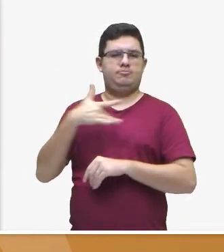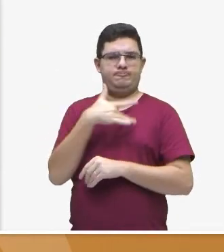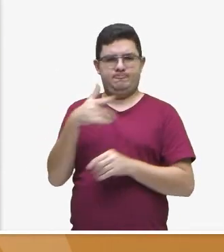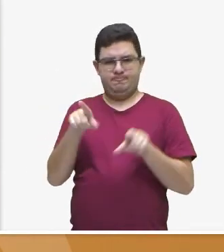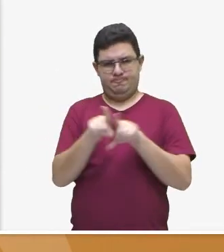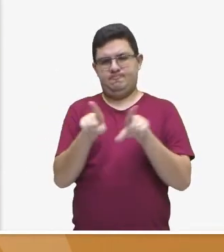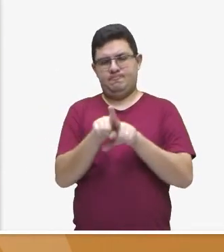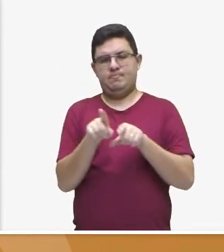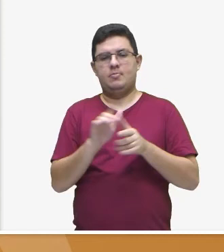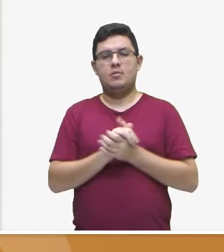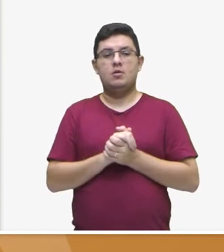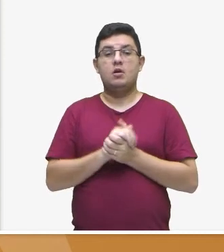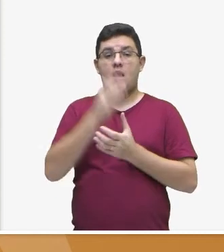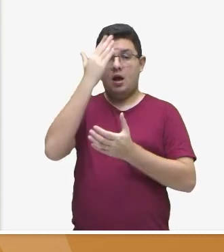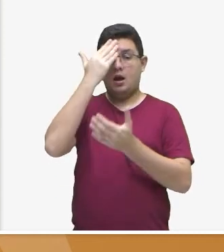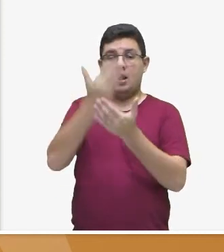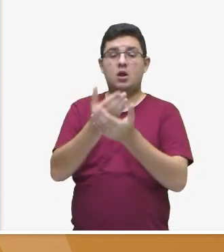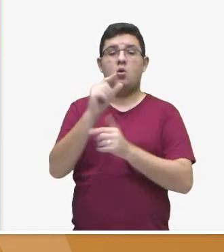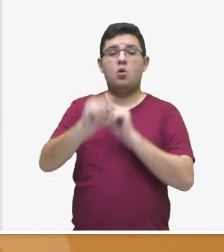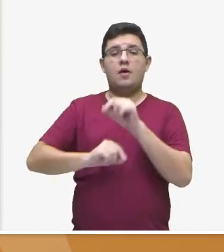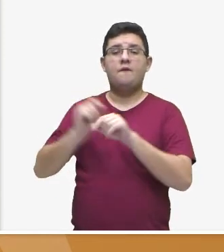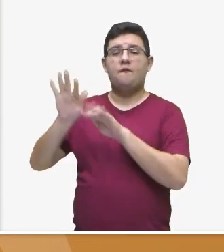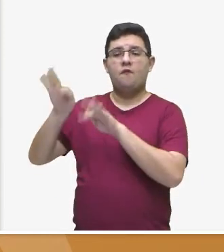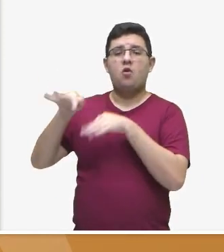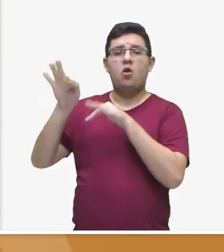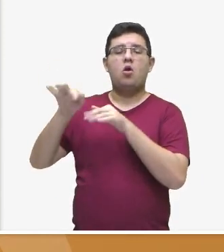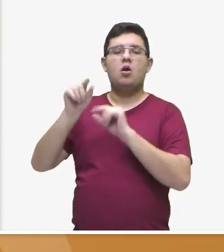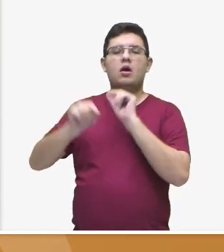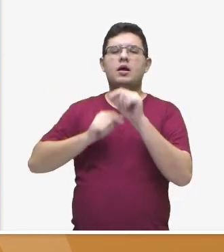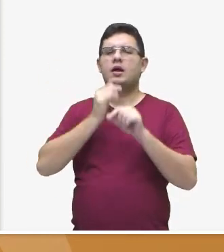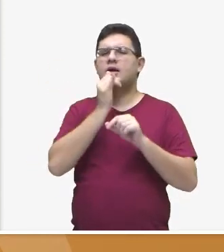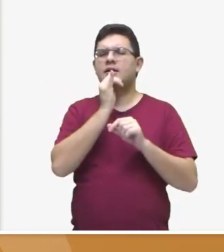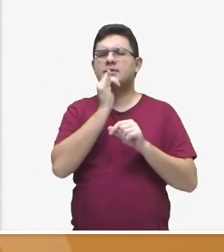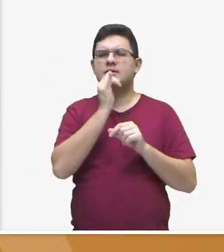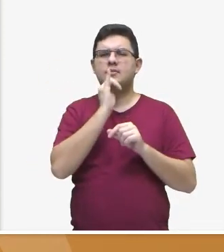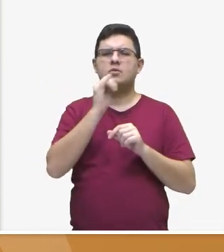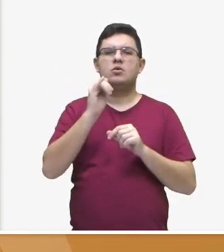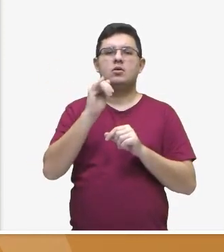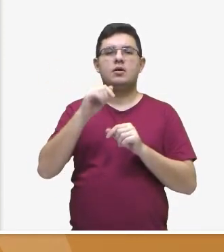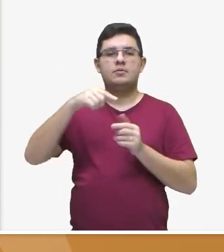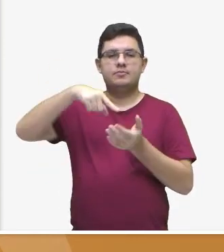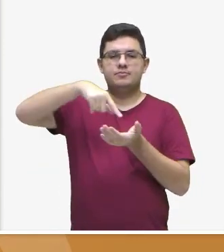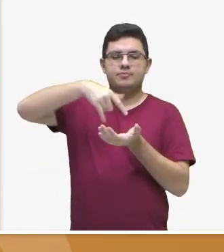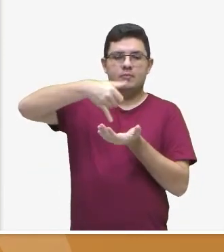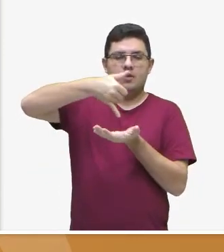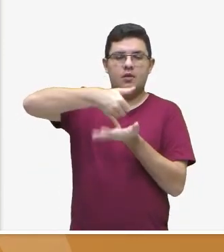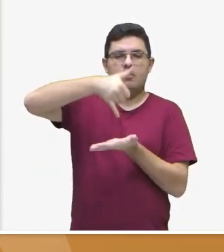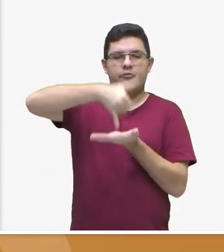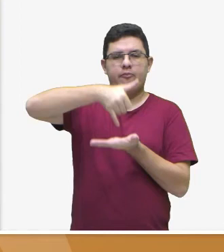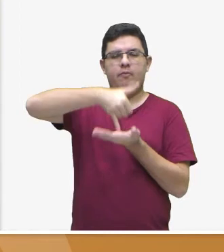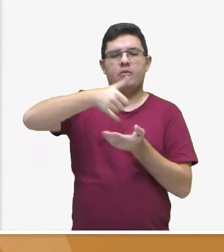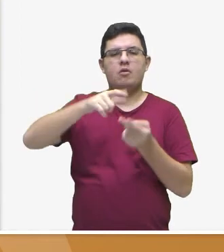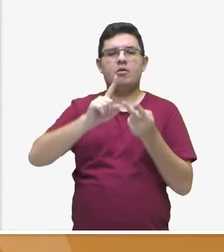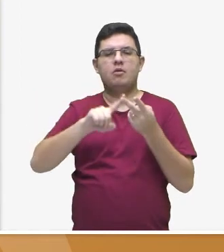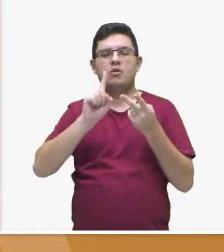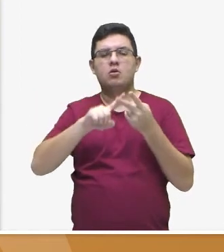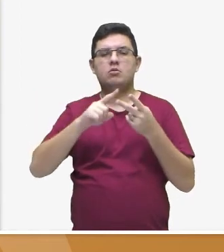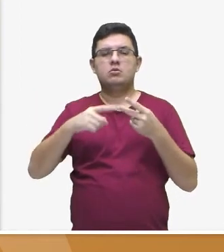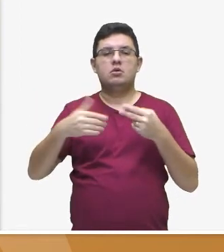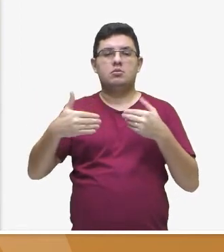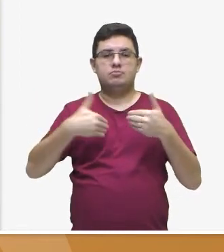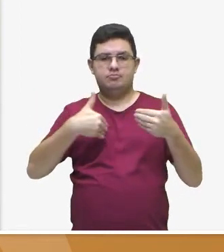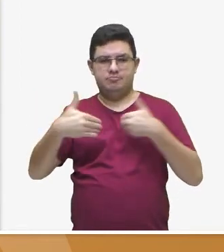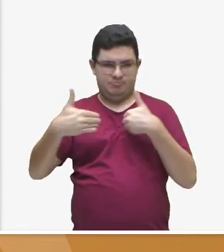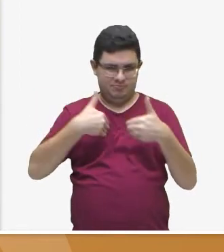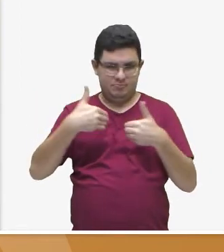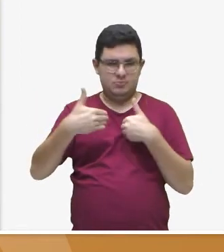no folclore, como, por exemplo, o saci, tererê, o curupira, né? E influências na língua